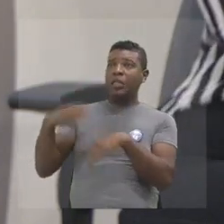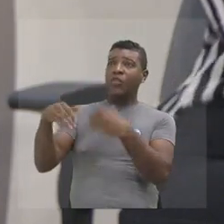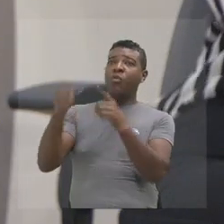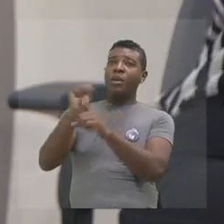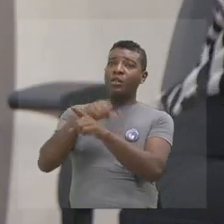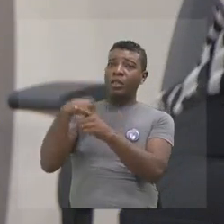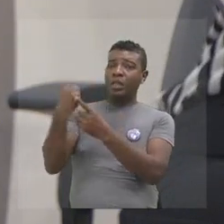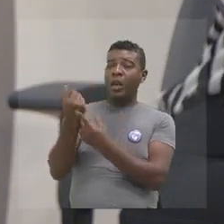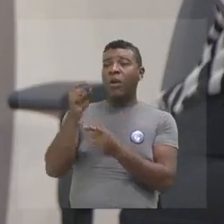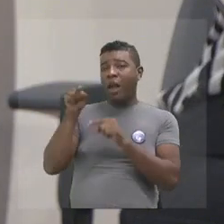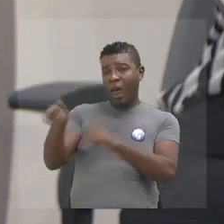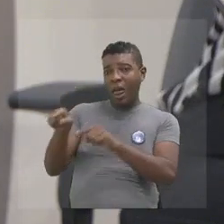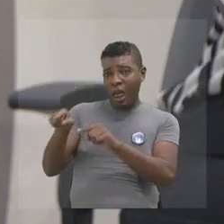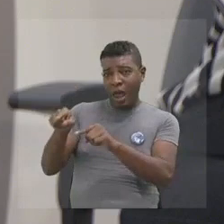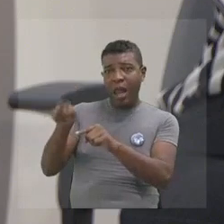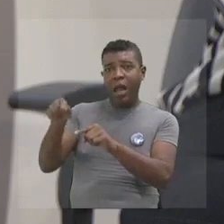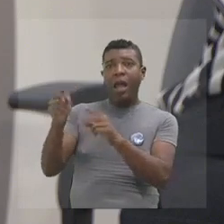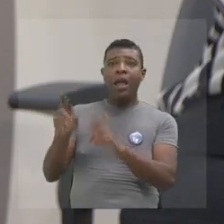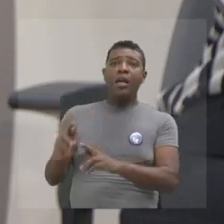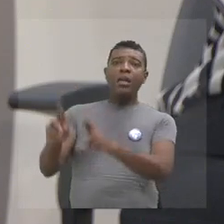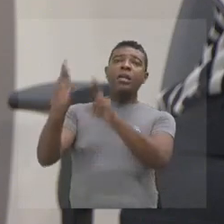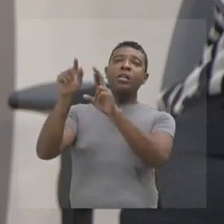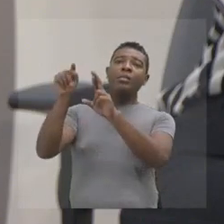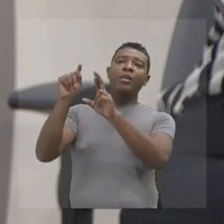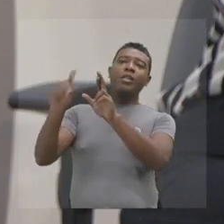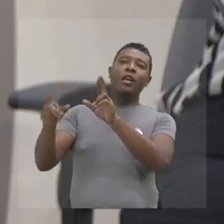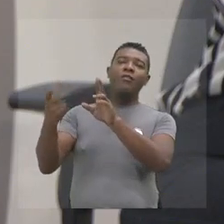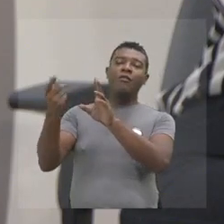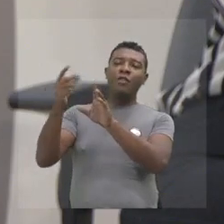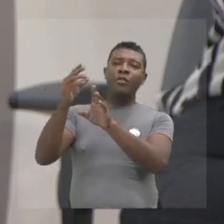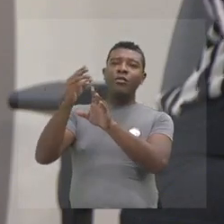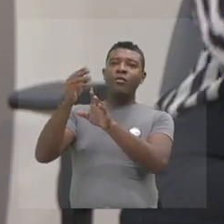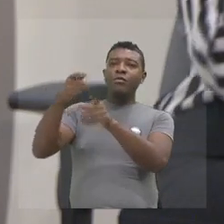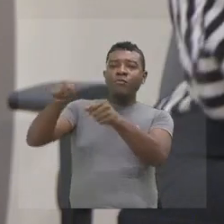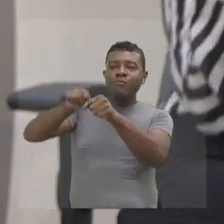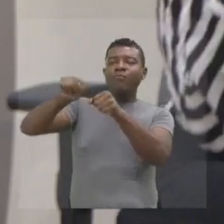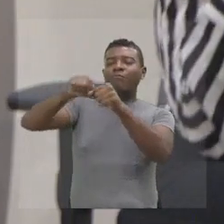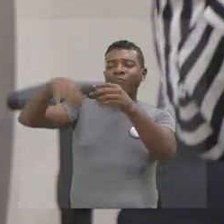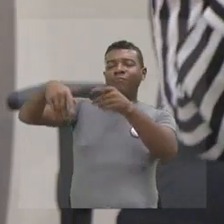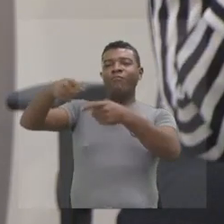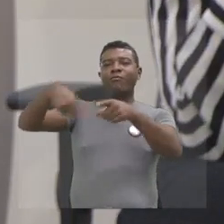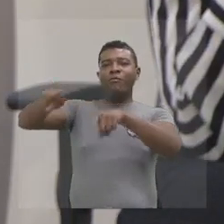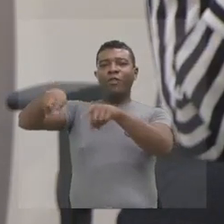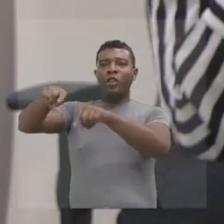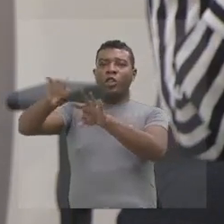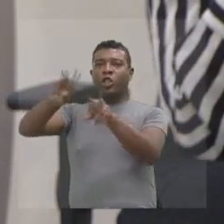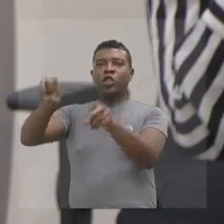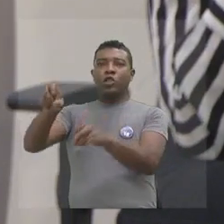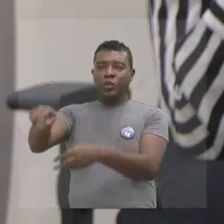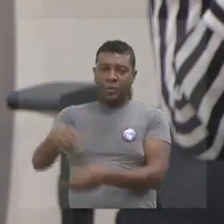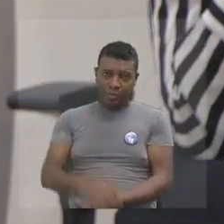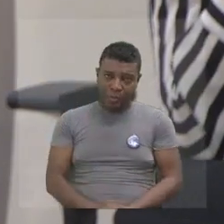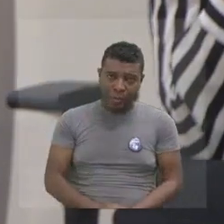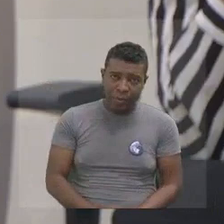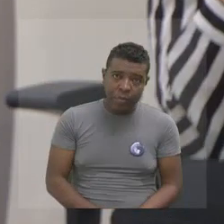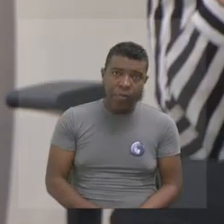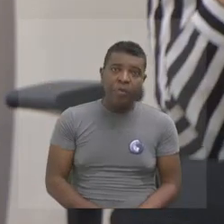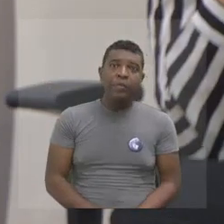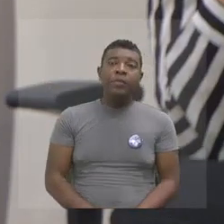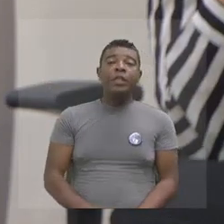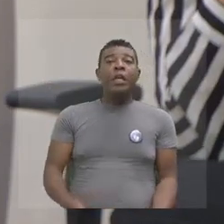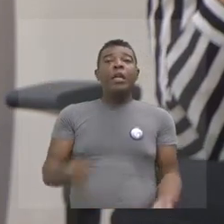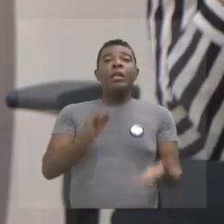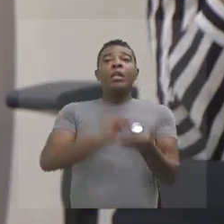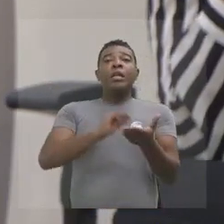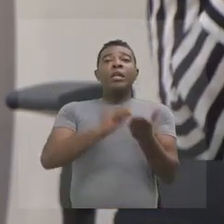é a instituição e a área de governo legítima para isso e em relação às irregularidades